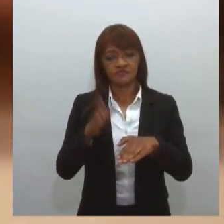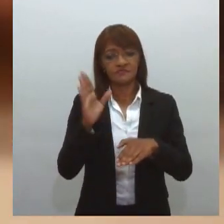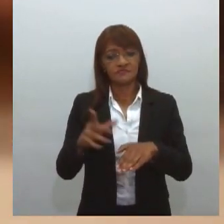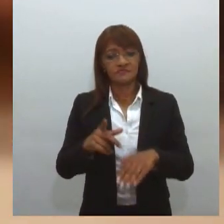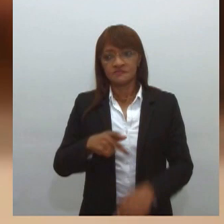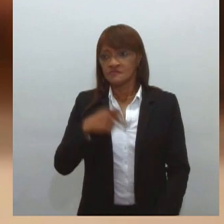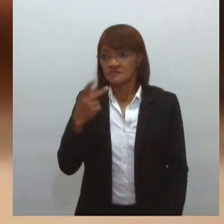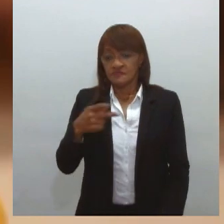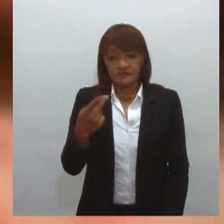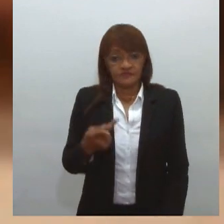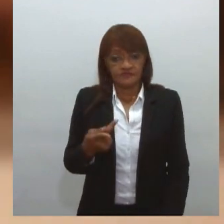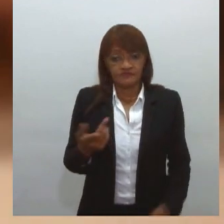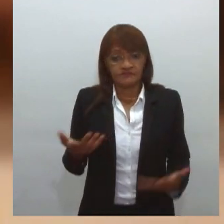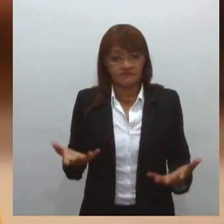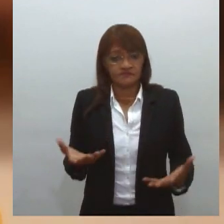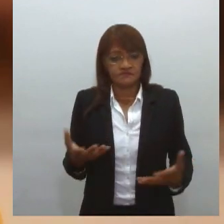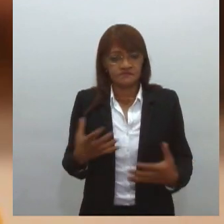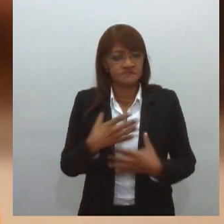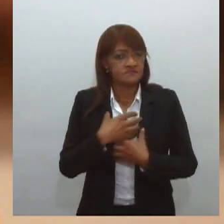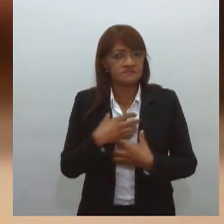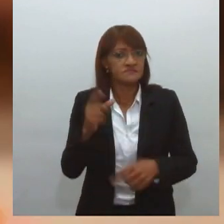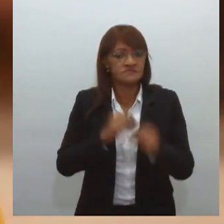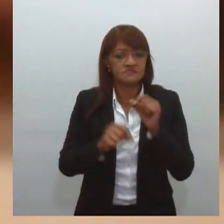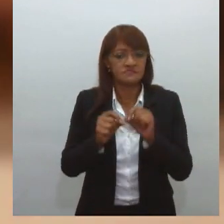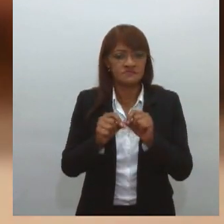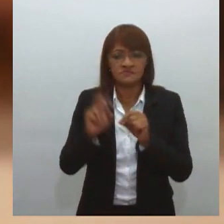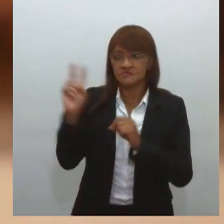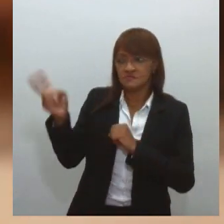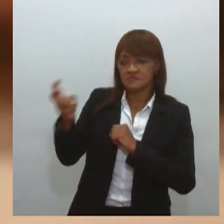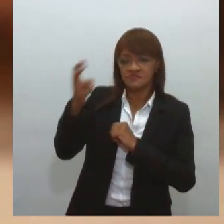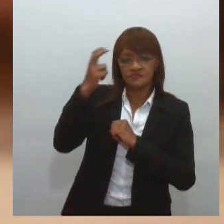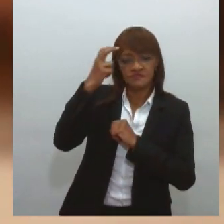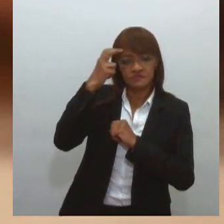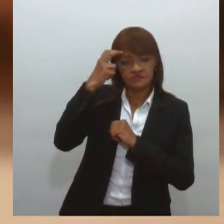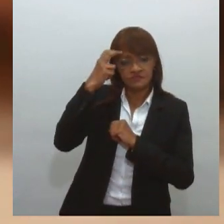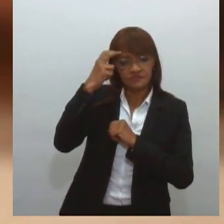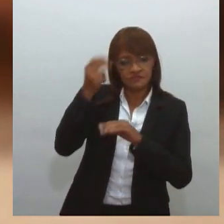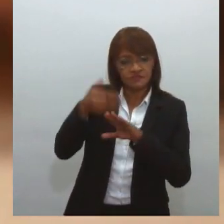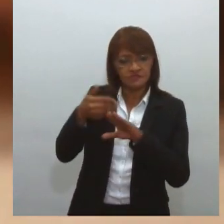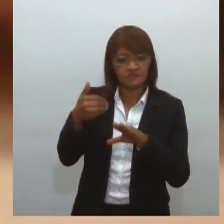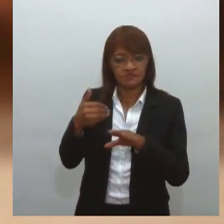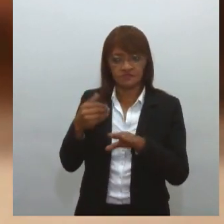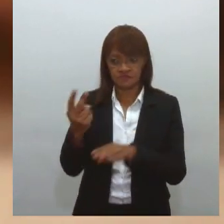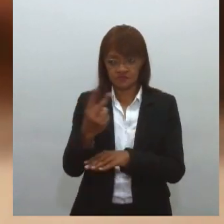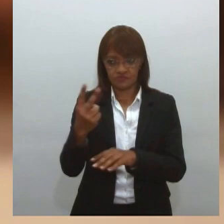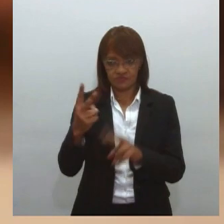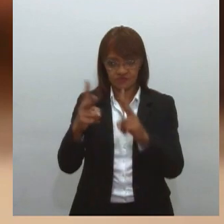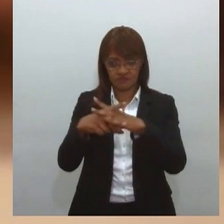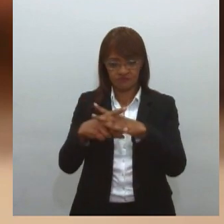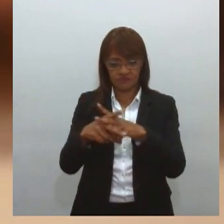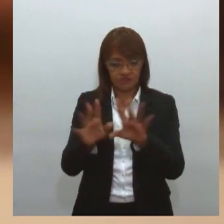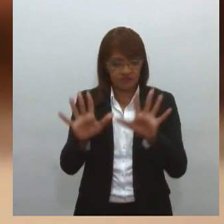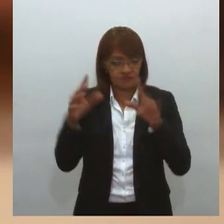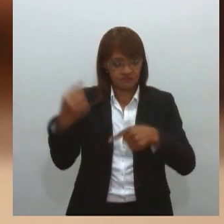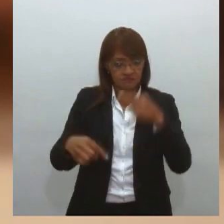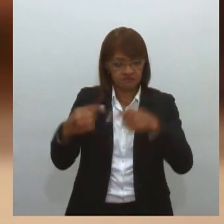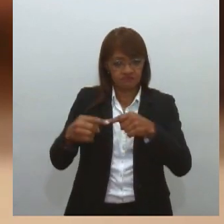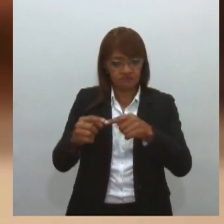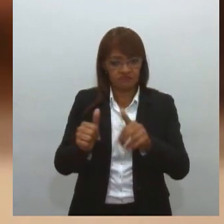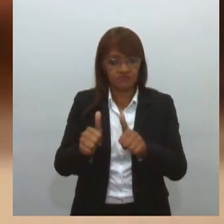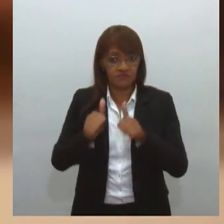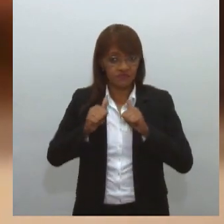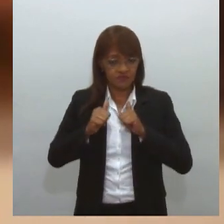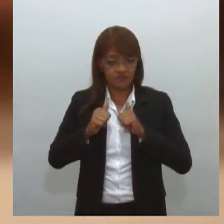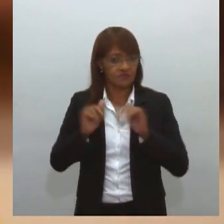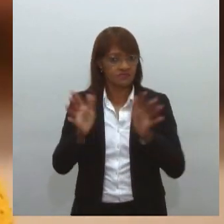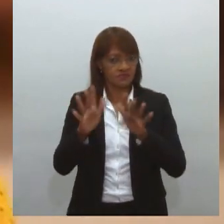é fruto daquela cultura, Sival, que a pessoa diz assim, briga de marido e mulher não se coloca colher. Contrário, coloca